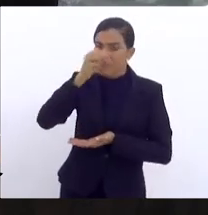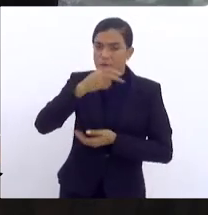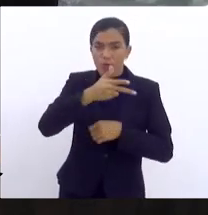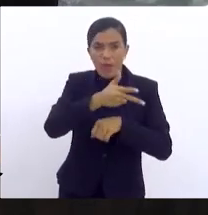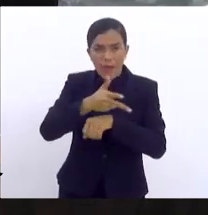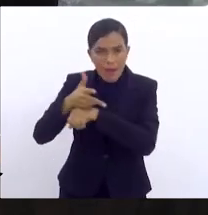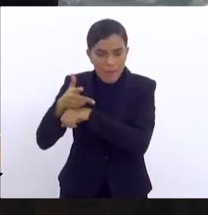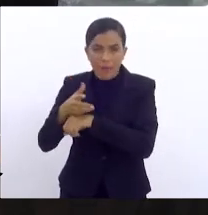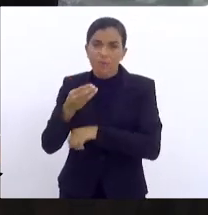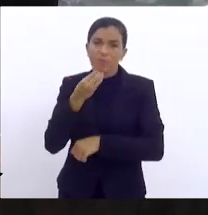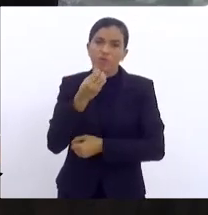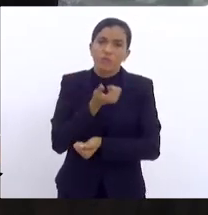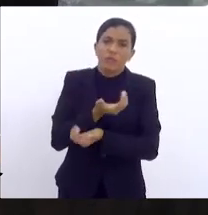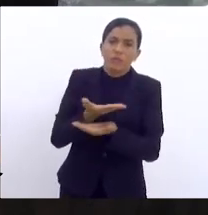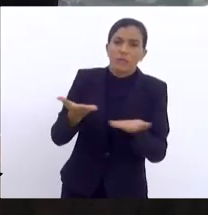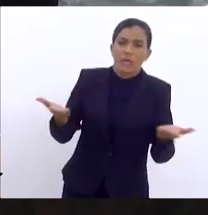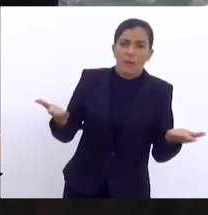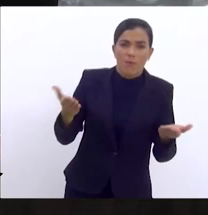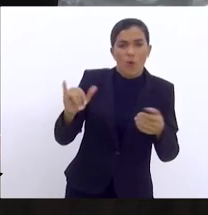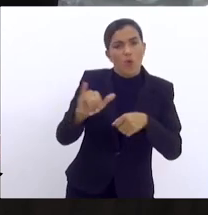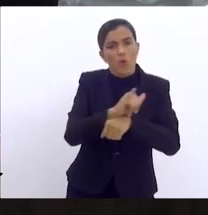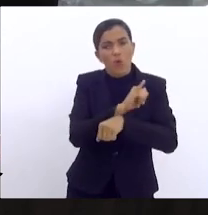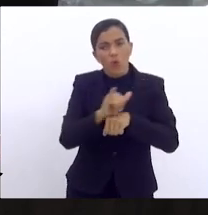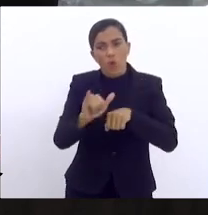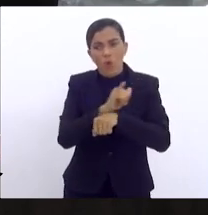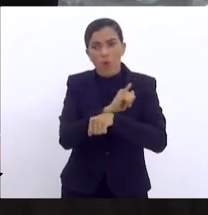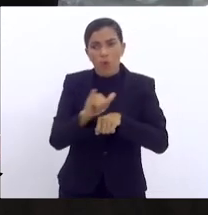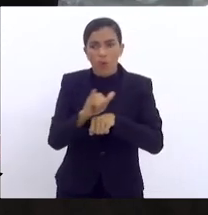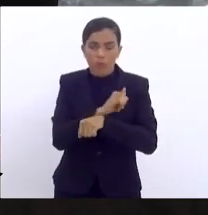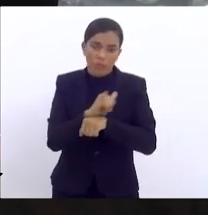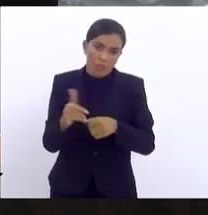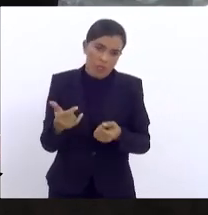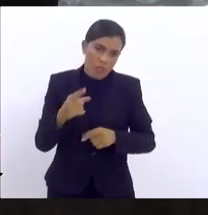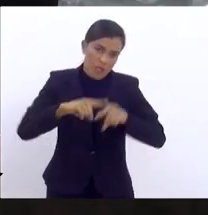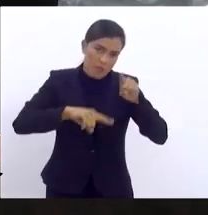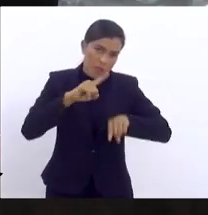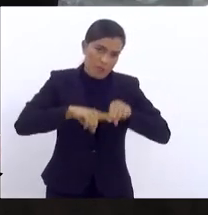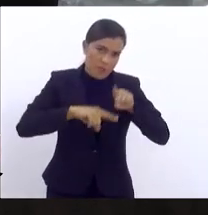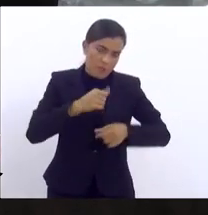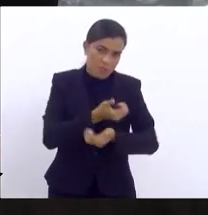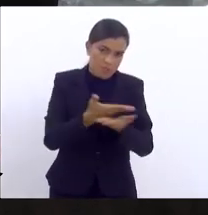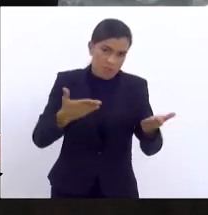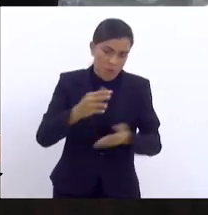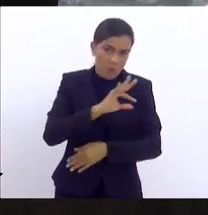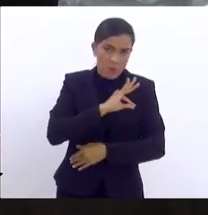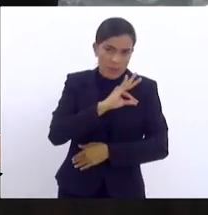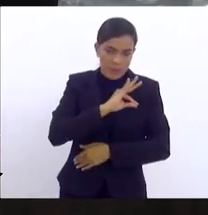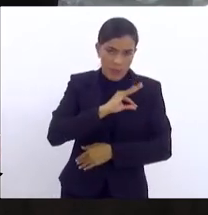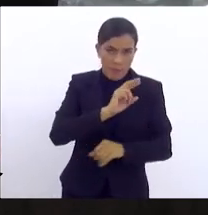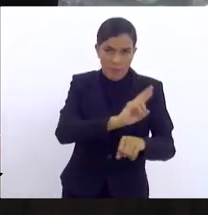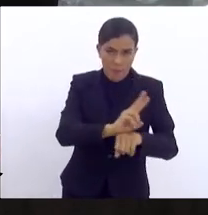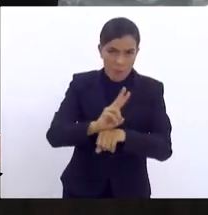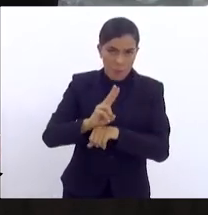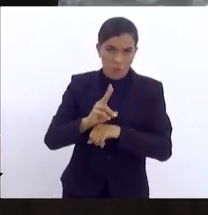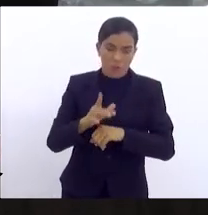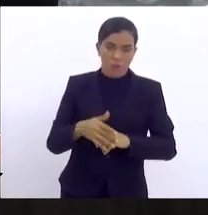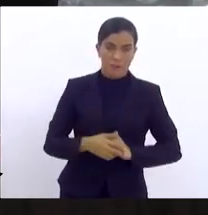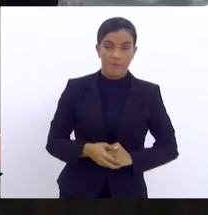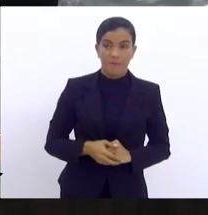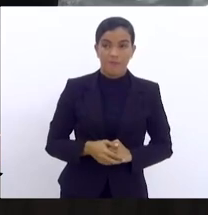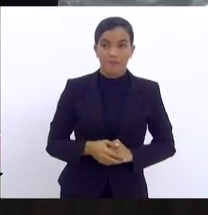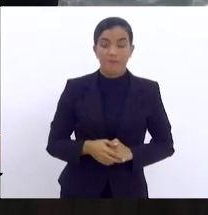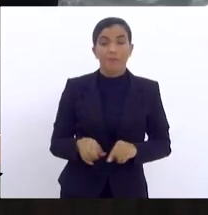câmeras enquanto poderíamos estar dando outras outros equipamentos para o nosso policiais para que pudesse protegê-lo realmente